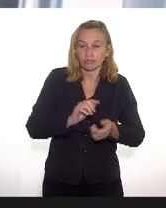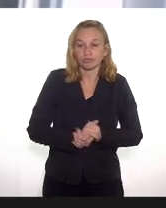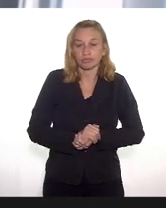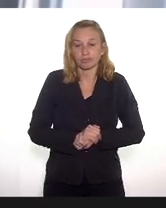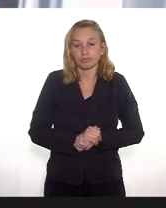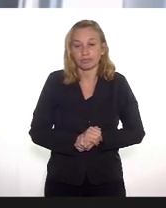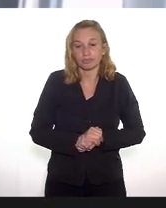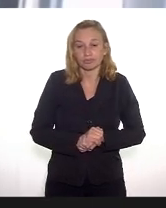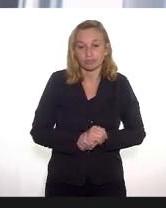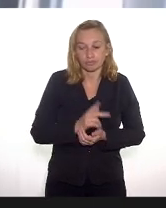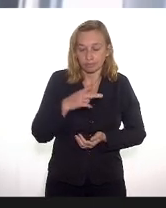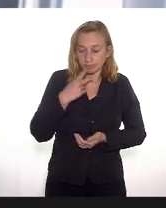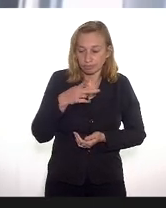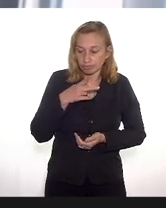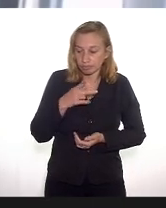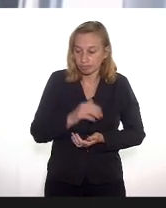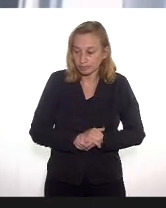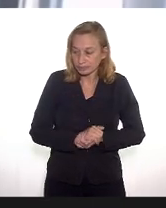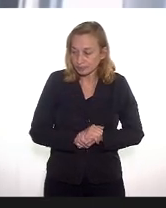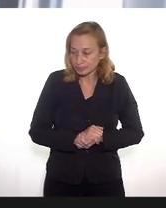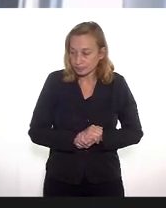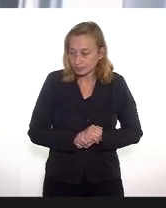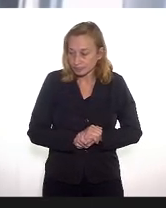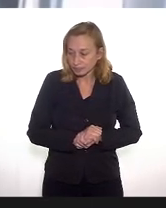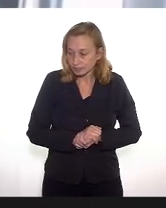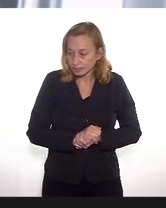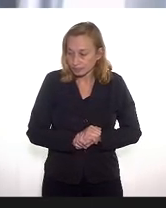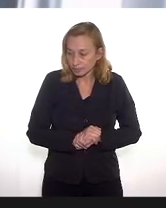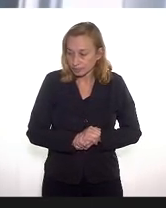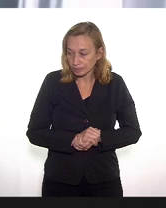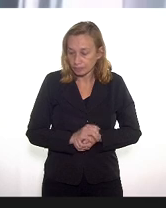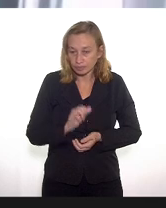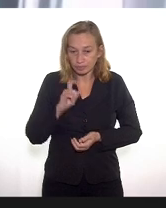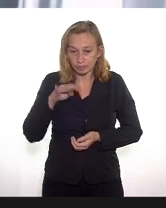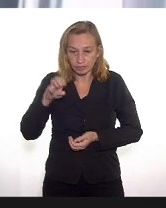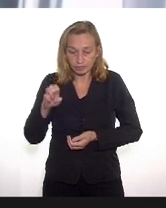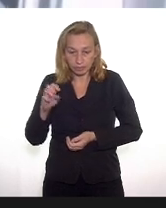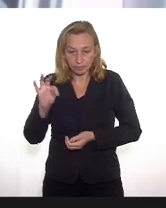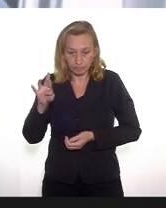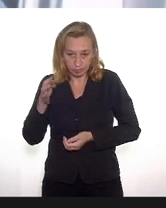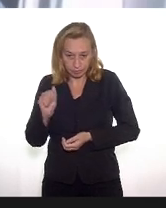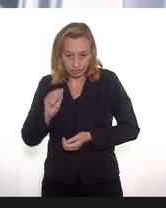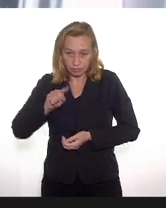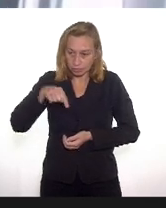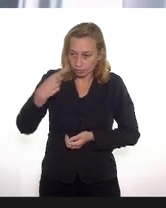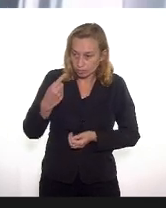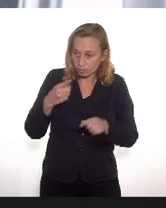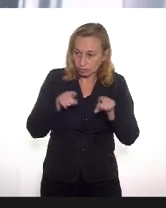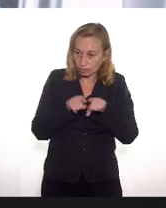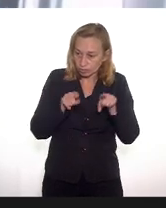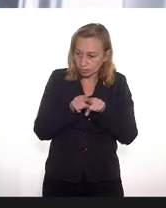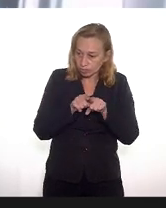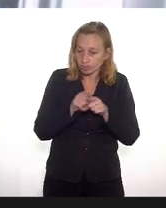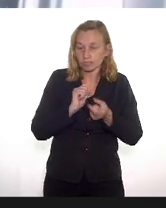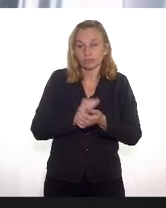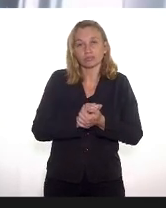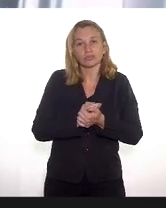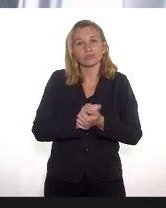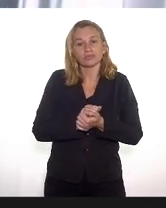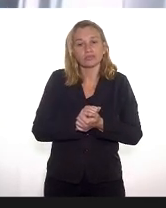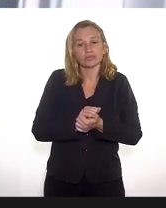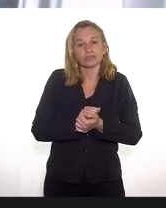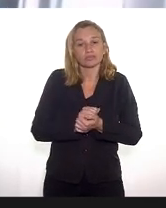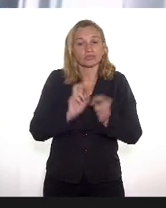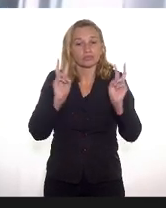que apareceu muito na intervenção do Alexandre Freitas e outras intervenções também, sobre